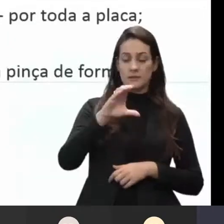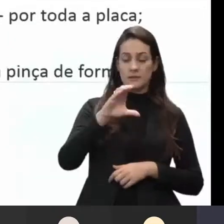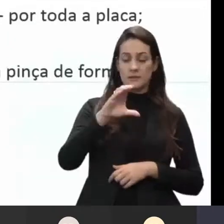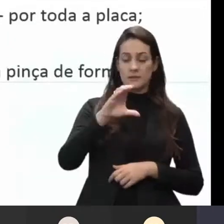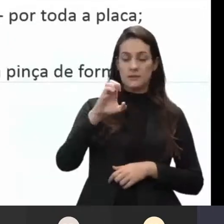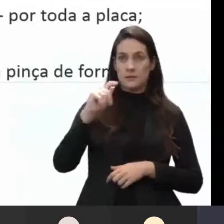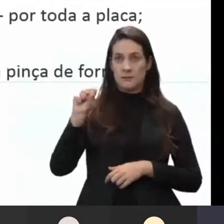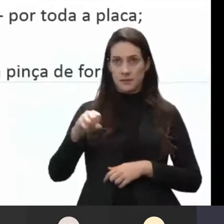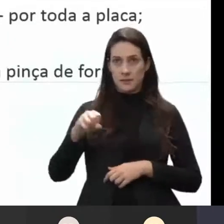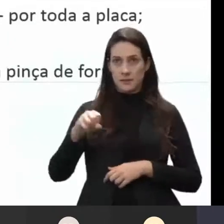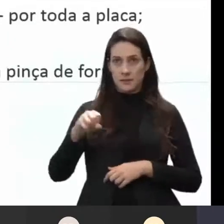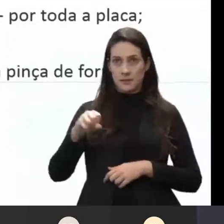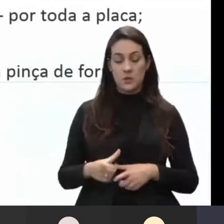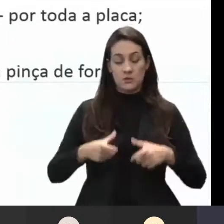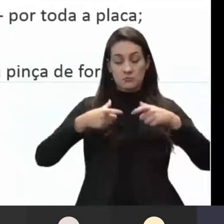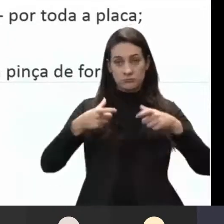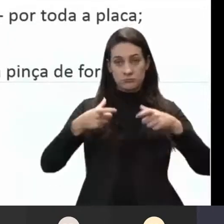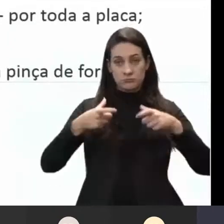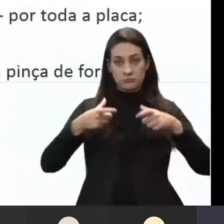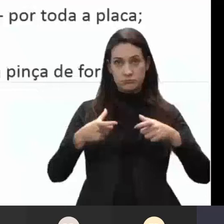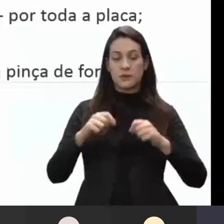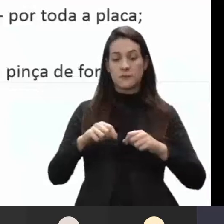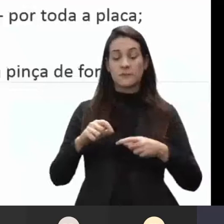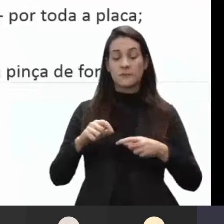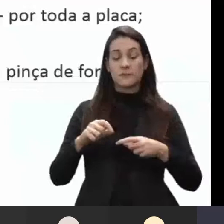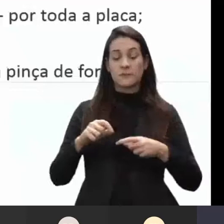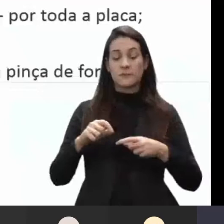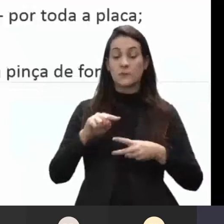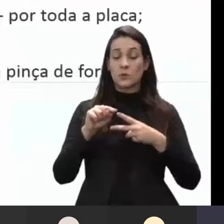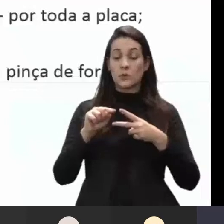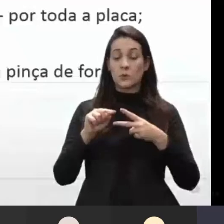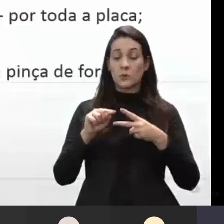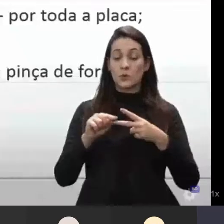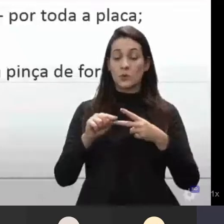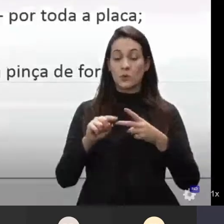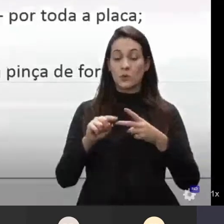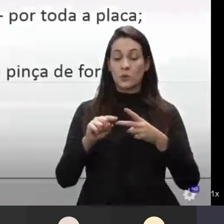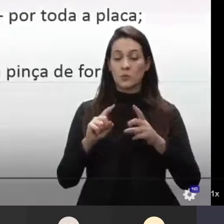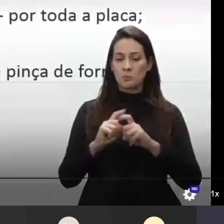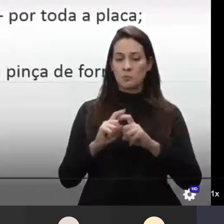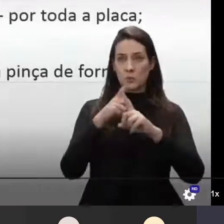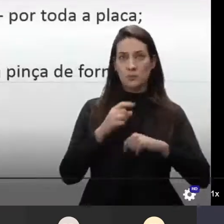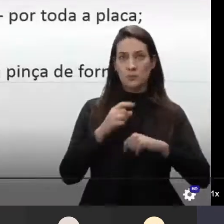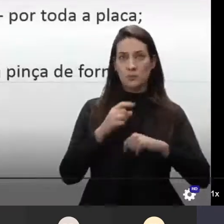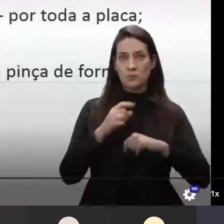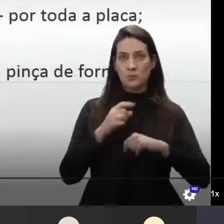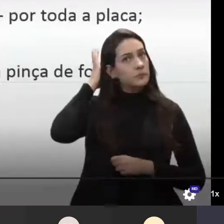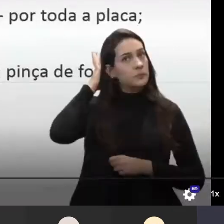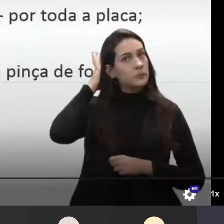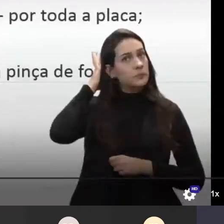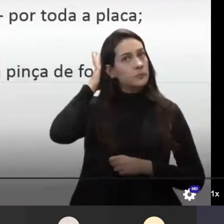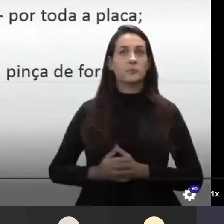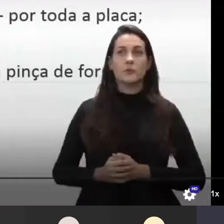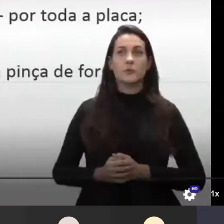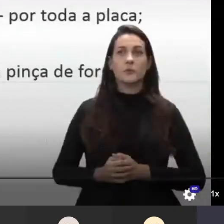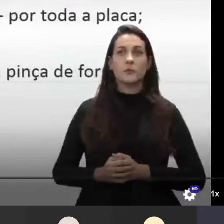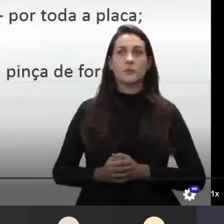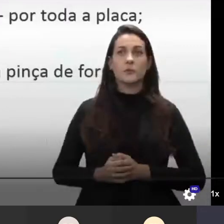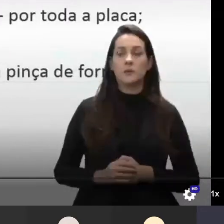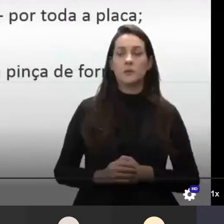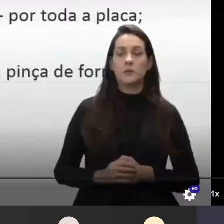coli. Então, aqui você vai trabalhar com 2 micro-organismos, tá? um gram positivo, que é o